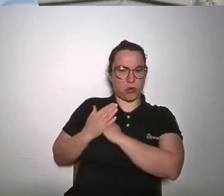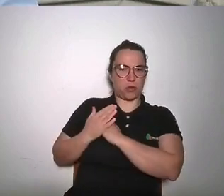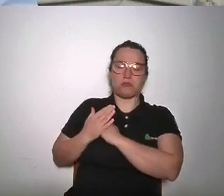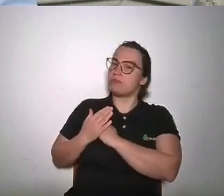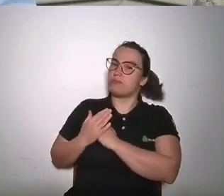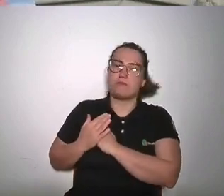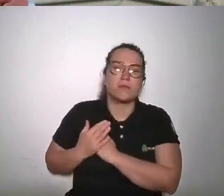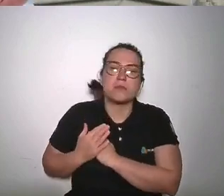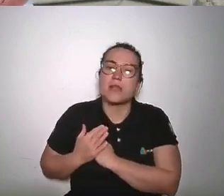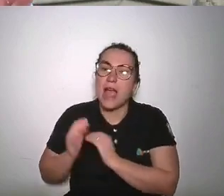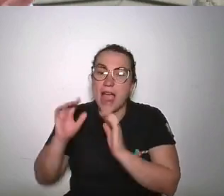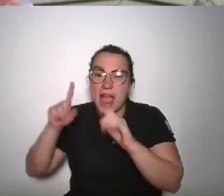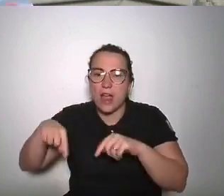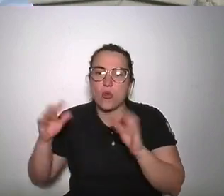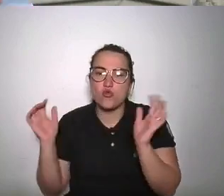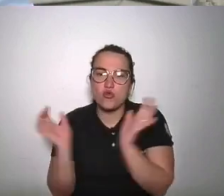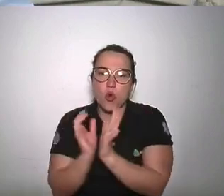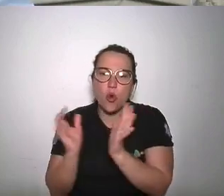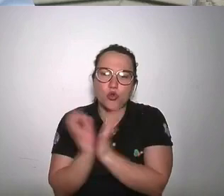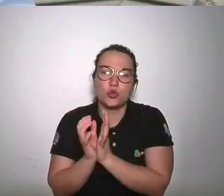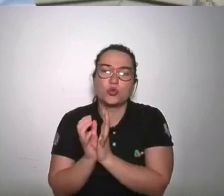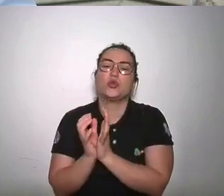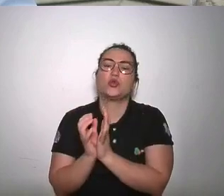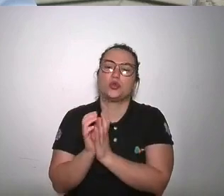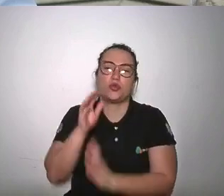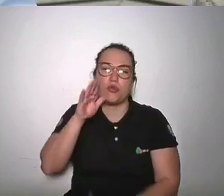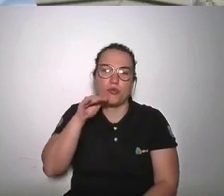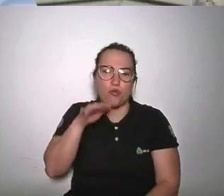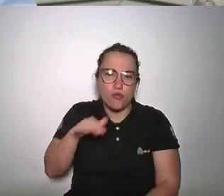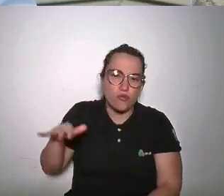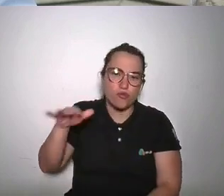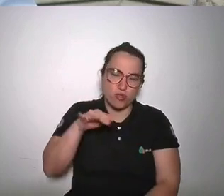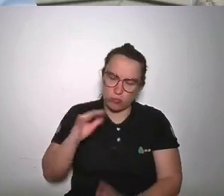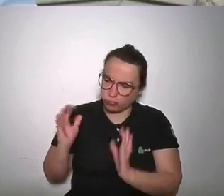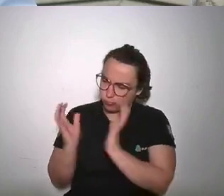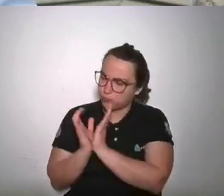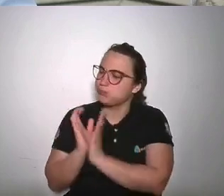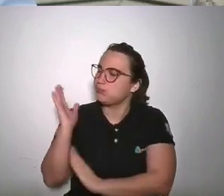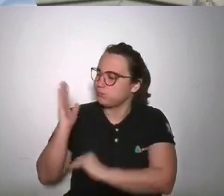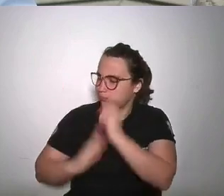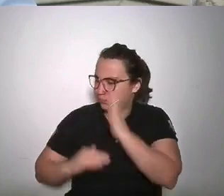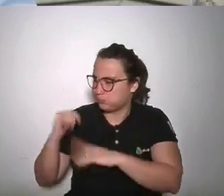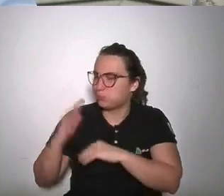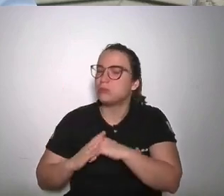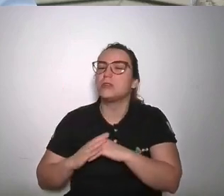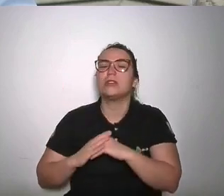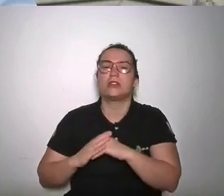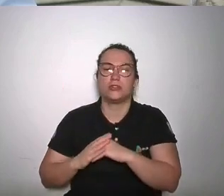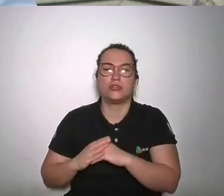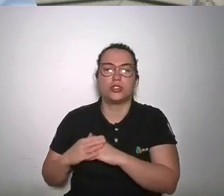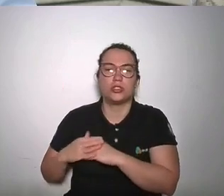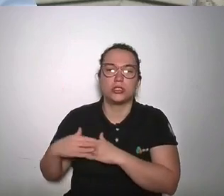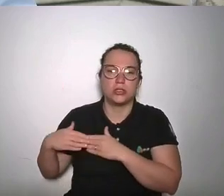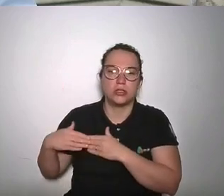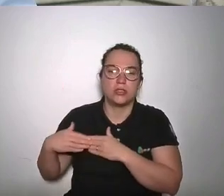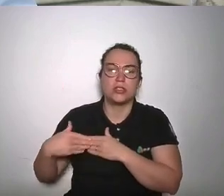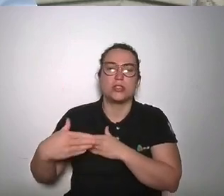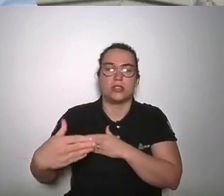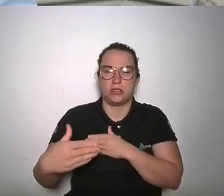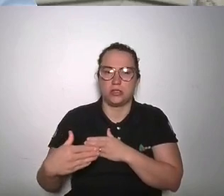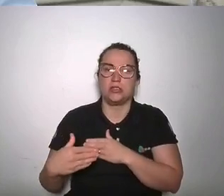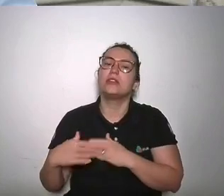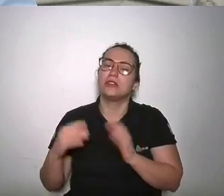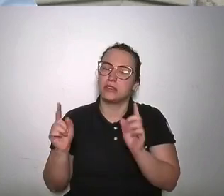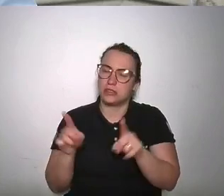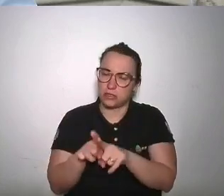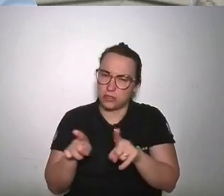do conjunto dos nossos servidores, do conjunto dos nossos servidores de carreira e também daqueles comissionados